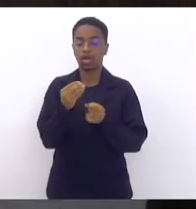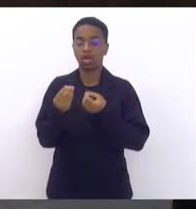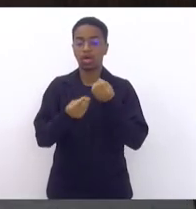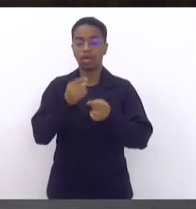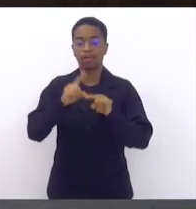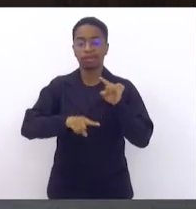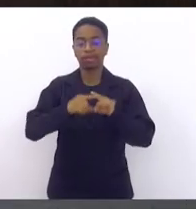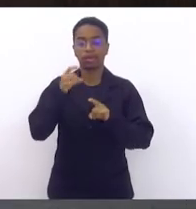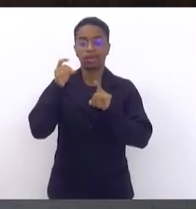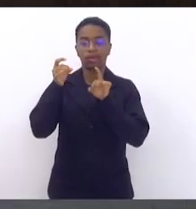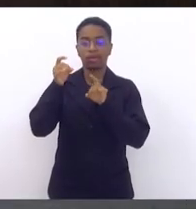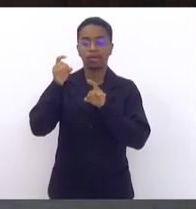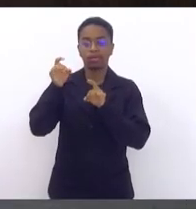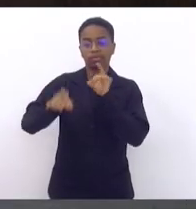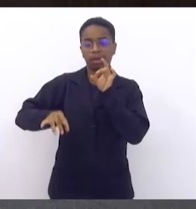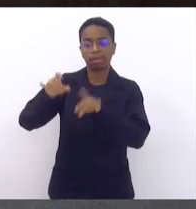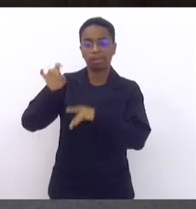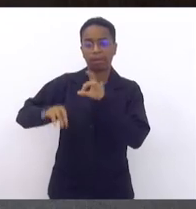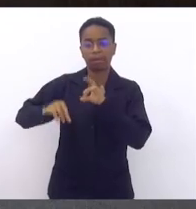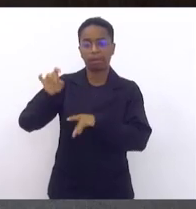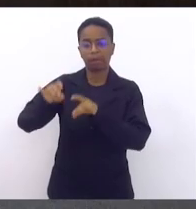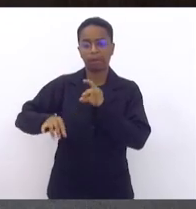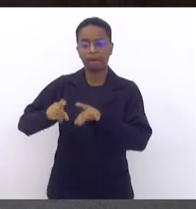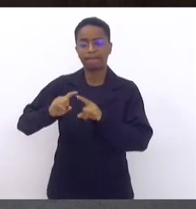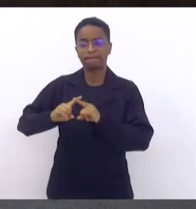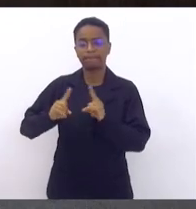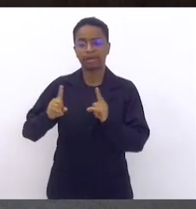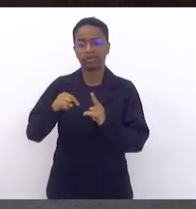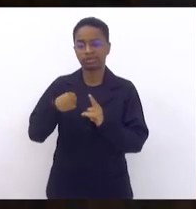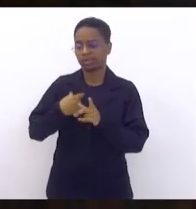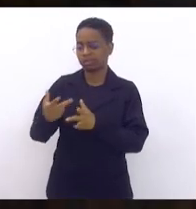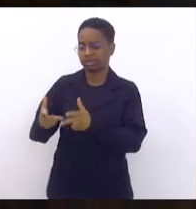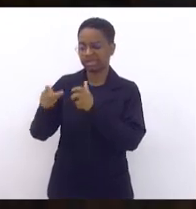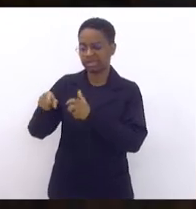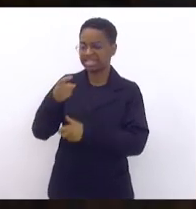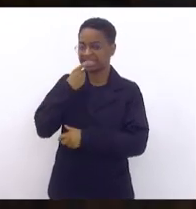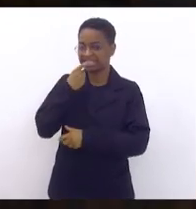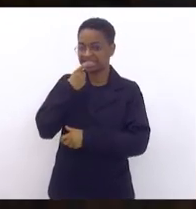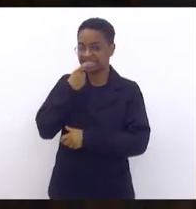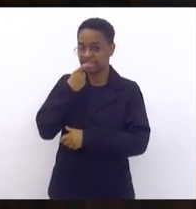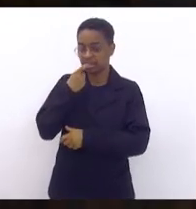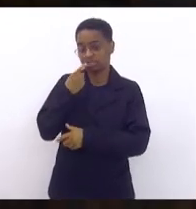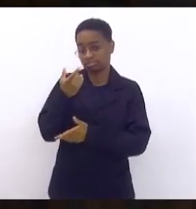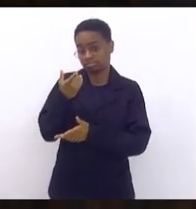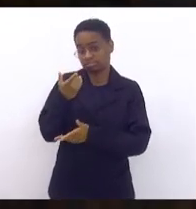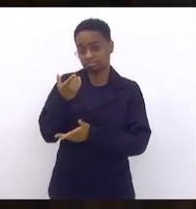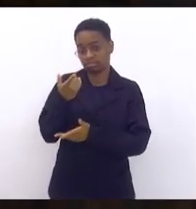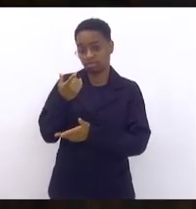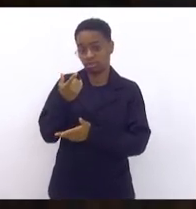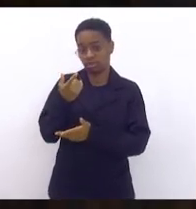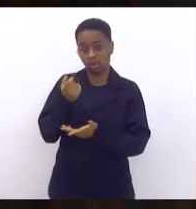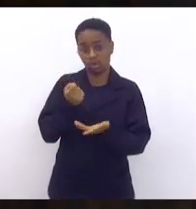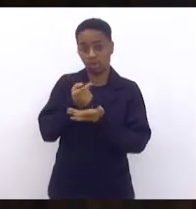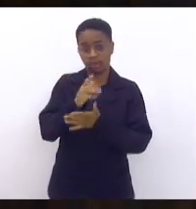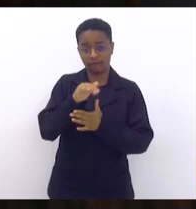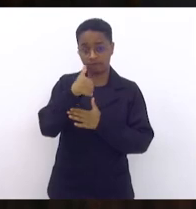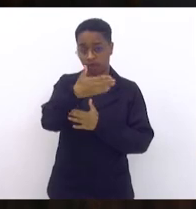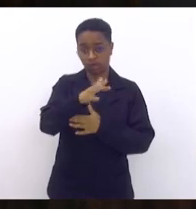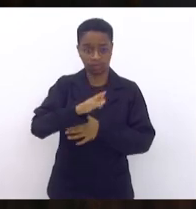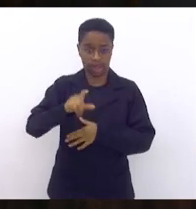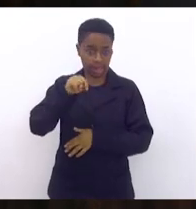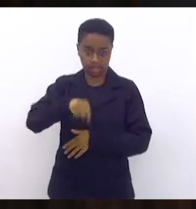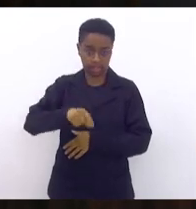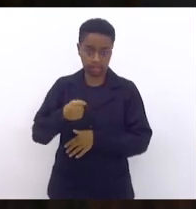que é aos nossos olhos são plásticos vindo de importações né que não são produzidos aqui